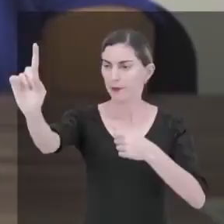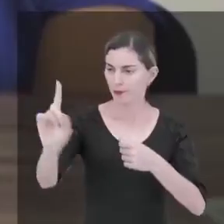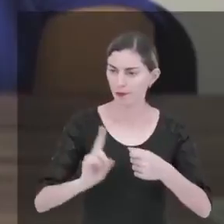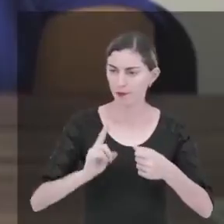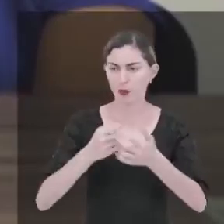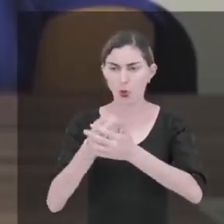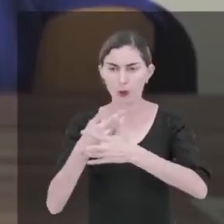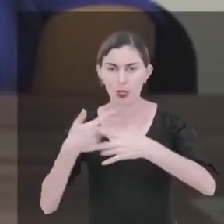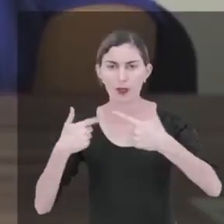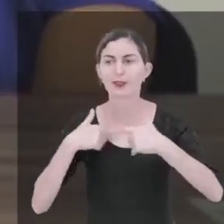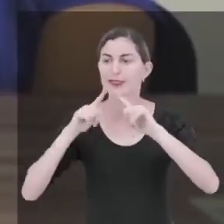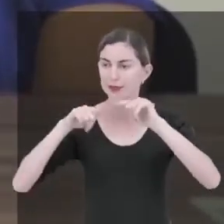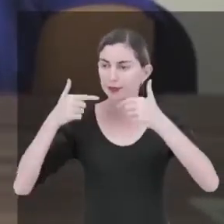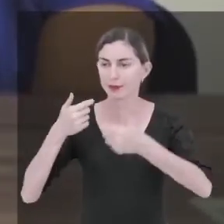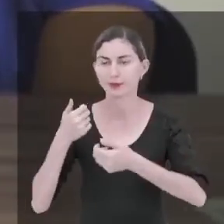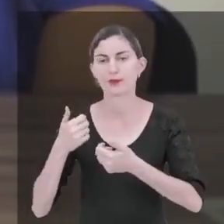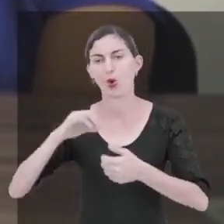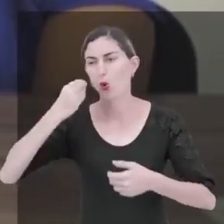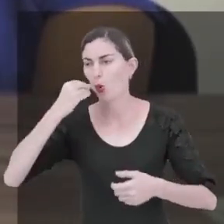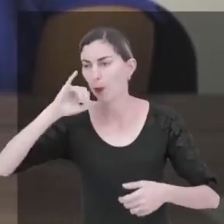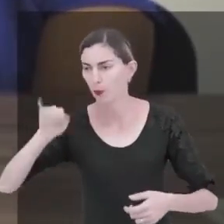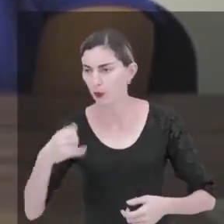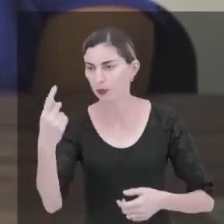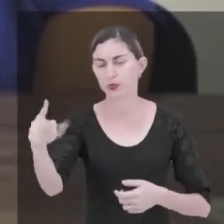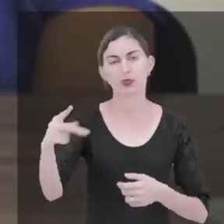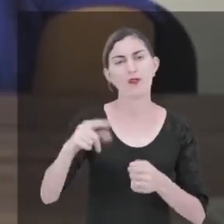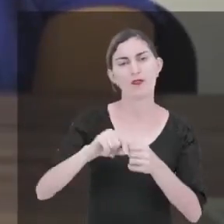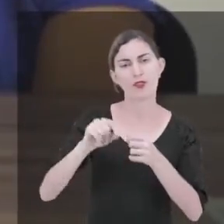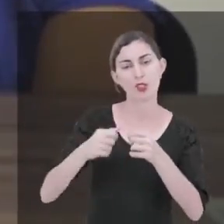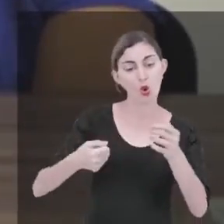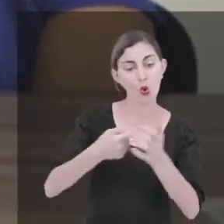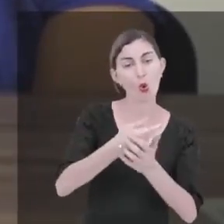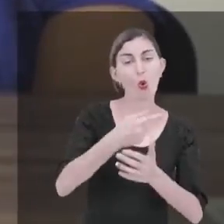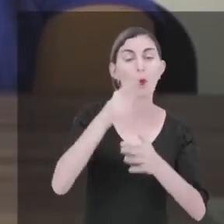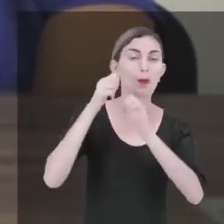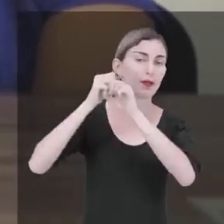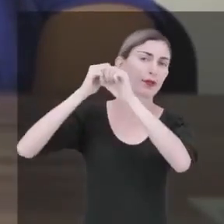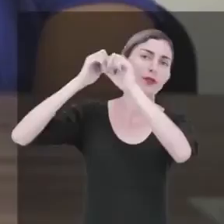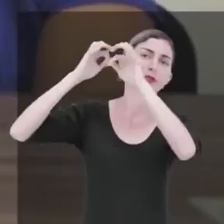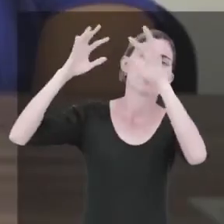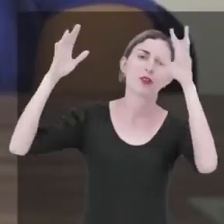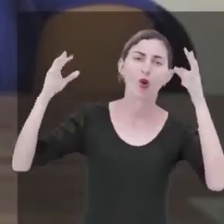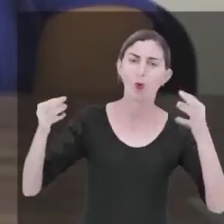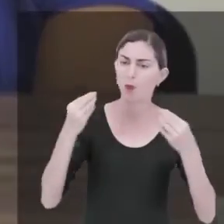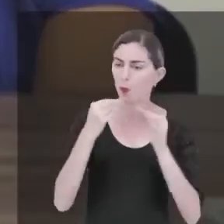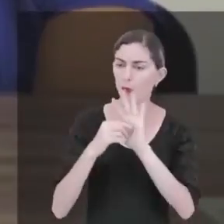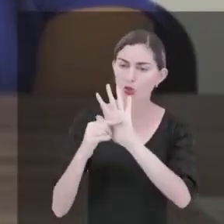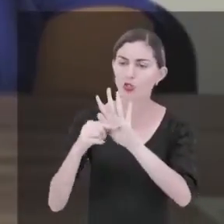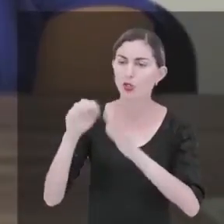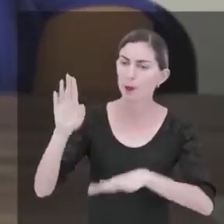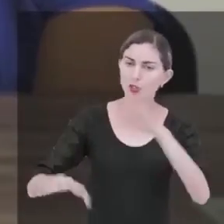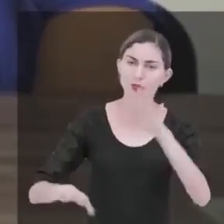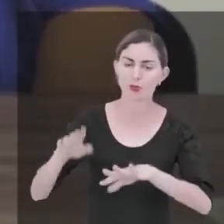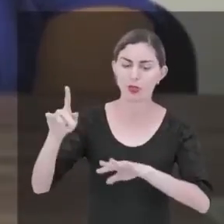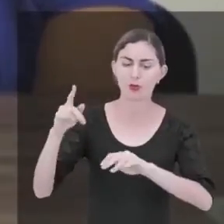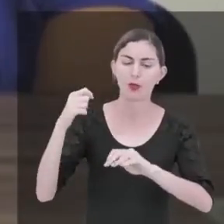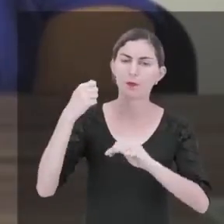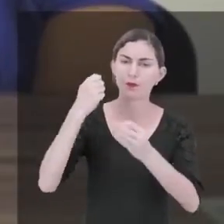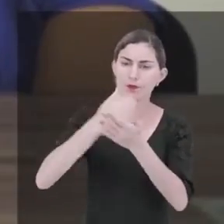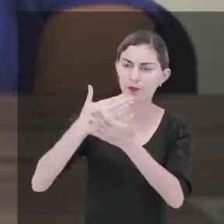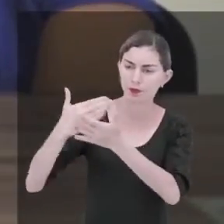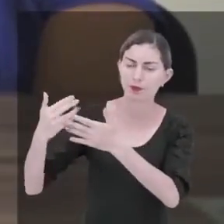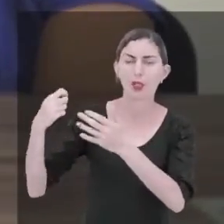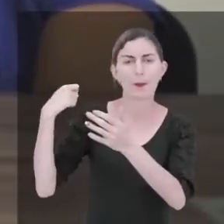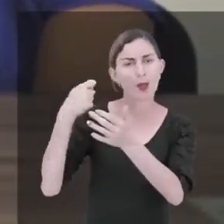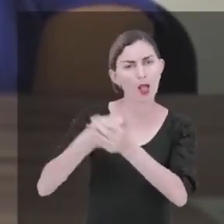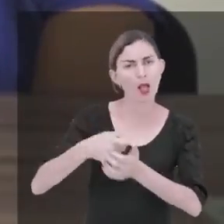ao cliente e dá a ele a oportunidade de fazer uma compra dos sonhos, oferecendo a ele possibilidades de